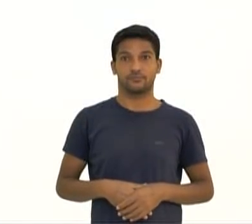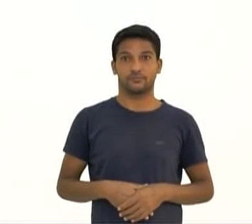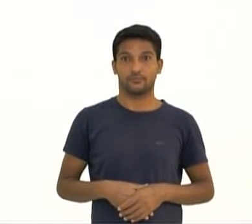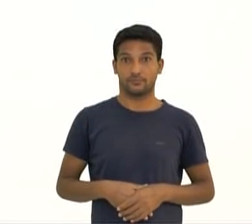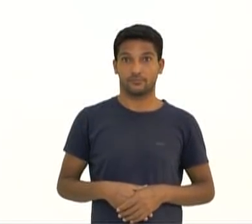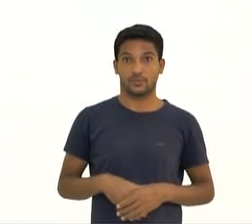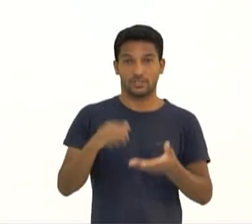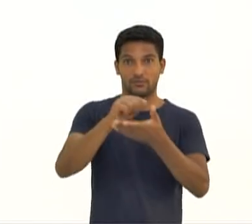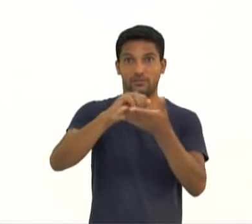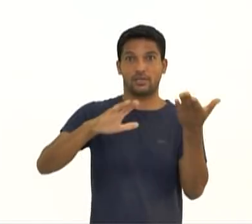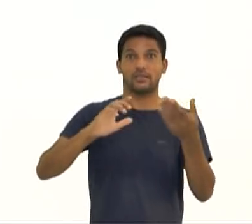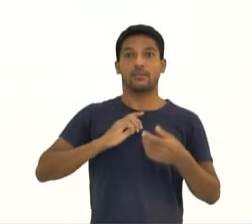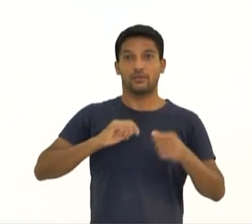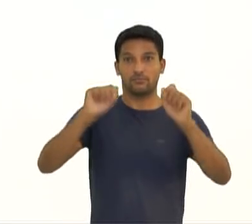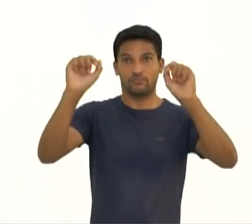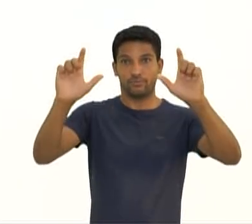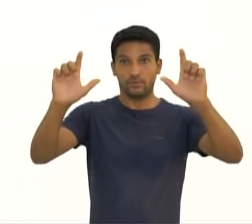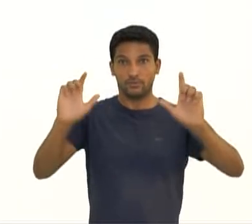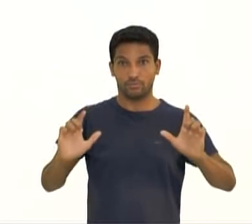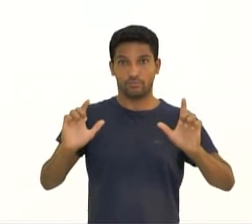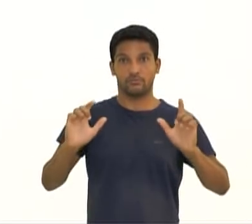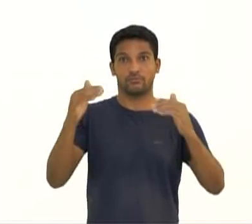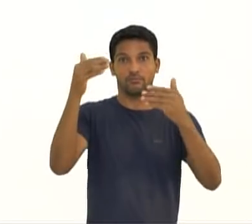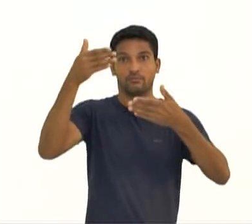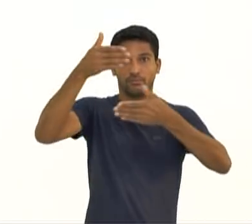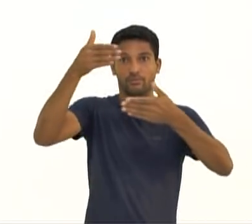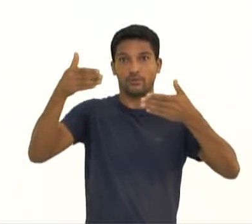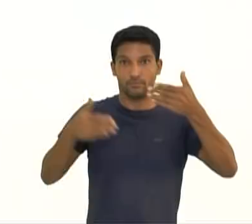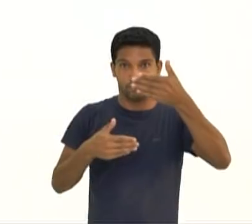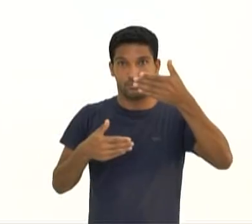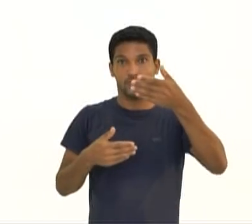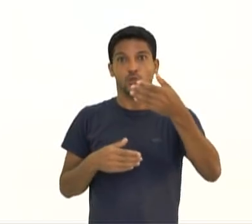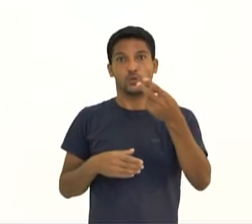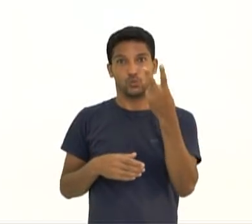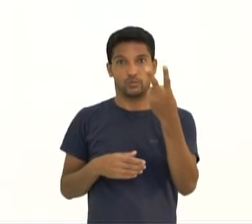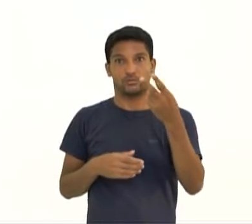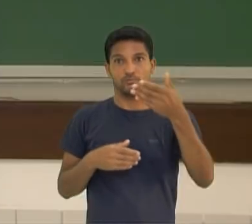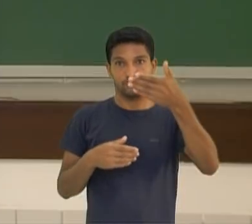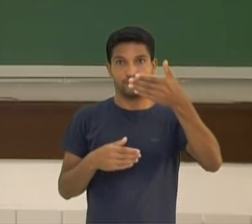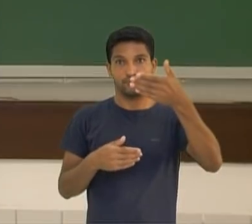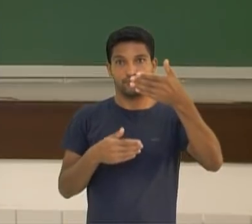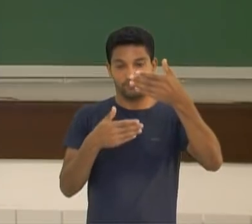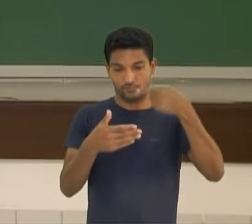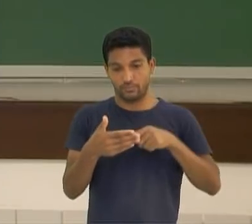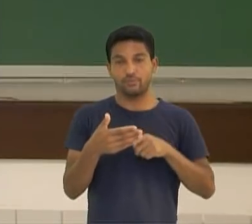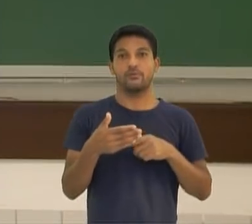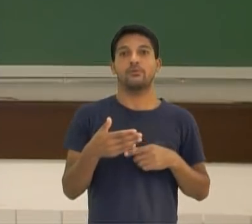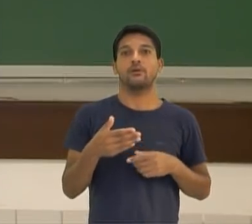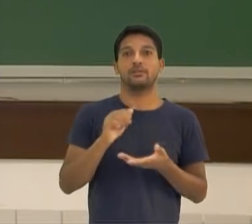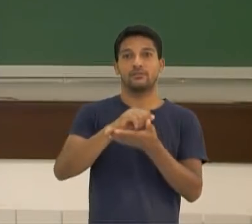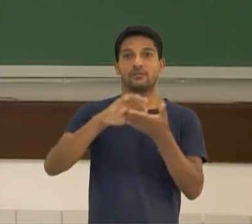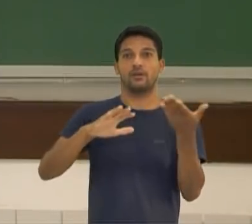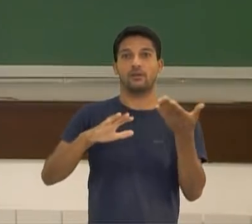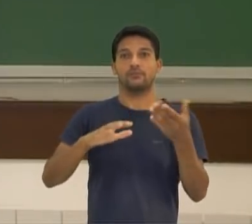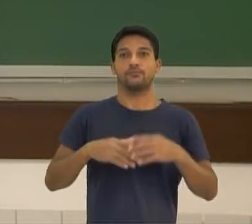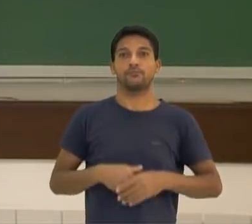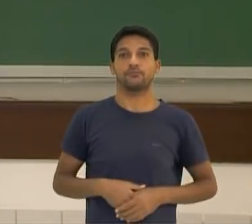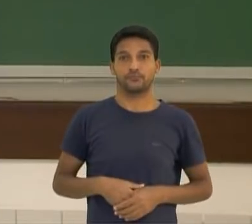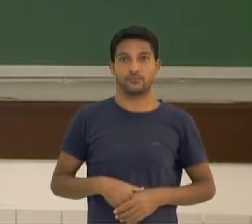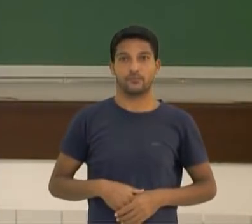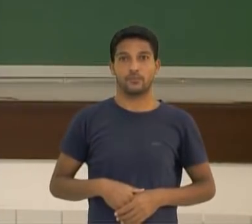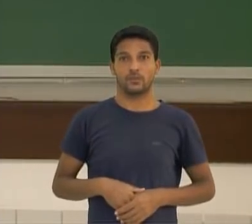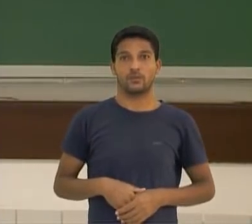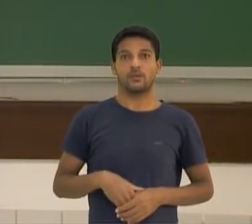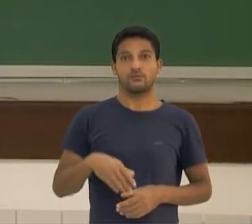exercício dividi em duas telas. O mestre Rafa, que é o cara que está comandando a nossa produção hoje, ele vai dividir o tempo em duas telas para vocês,